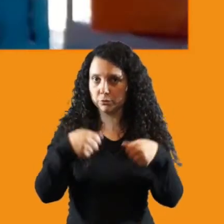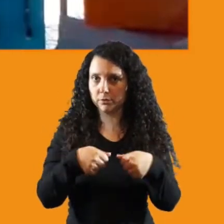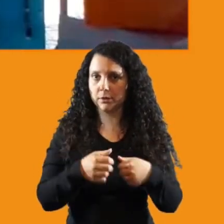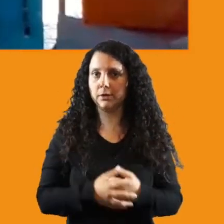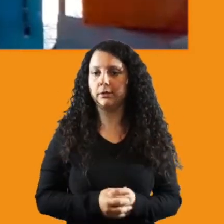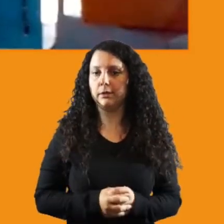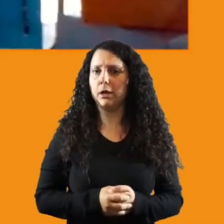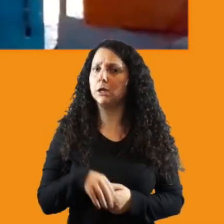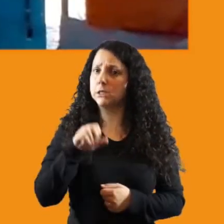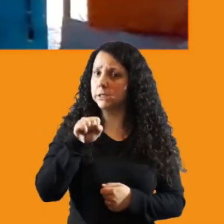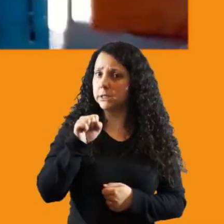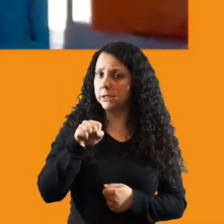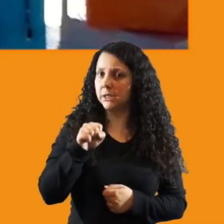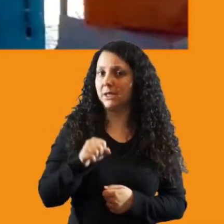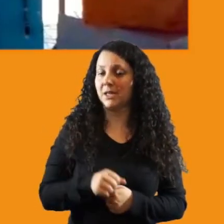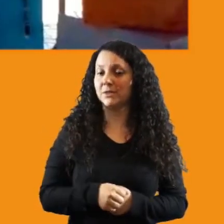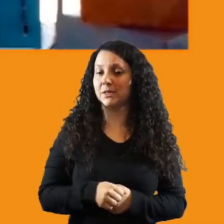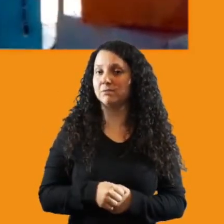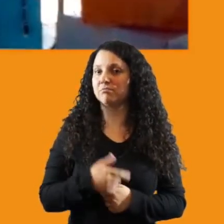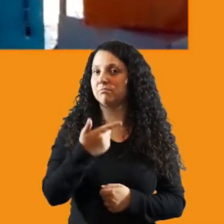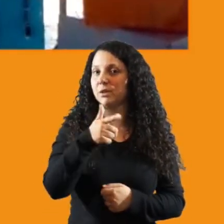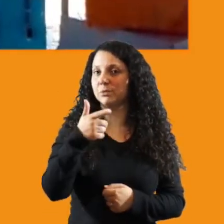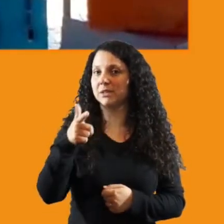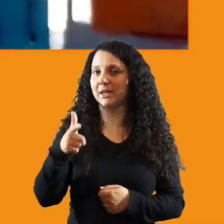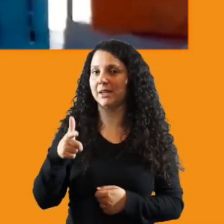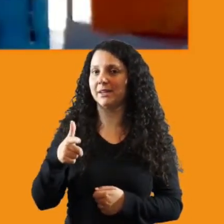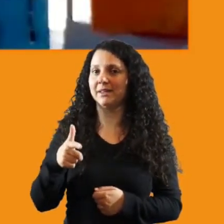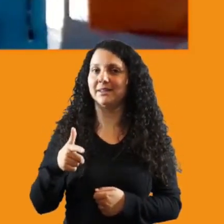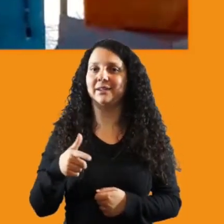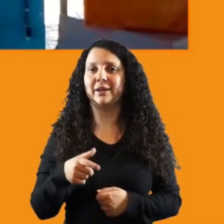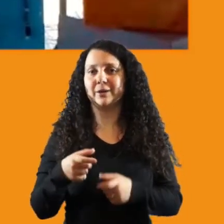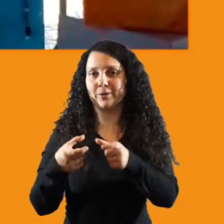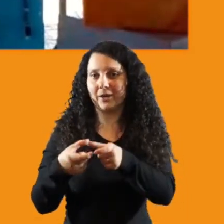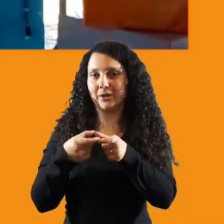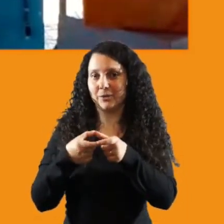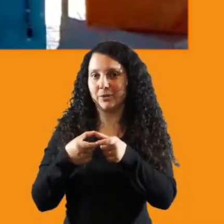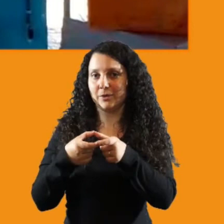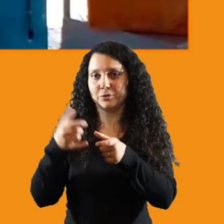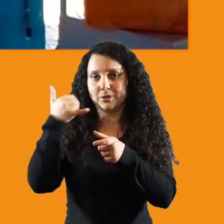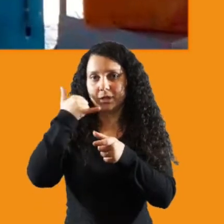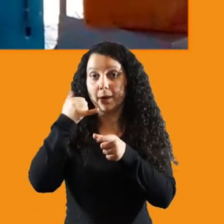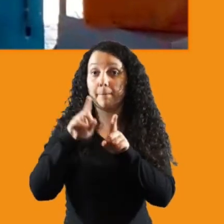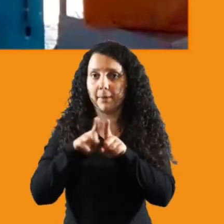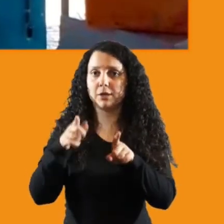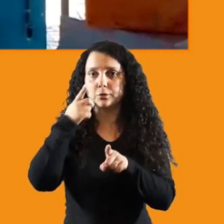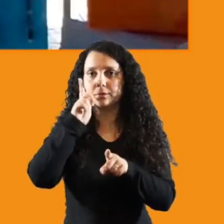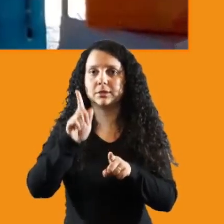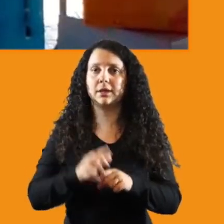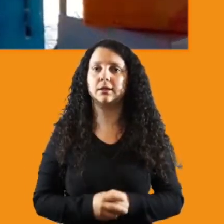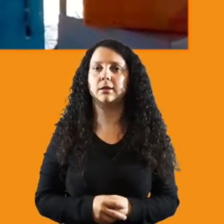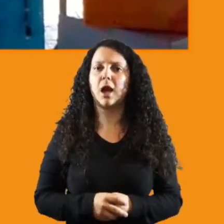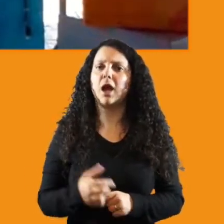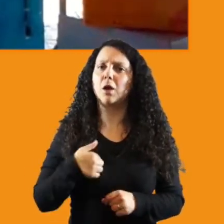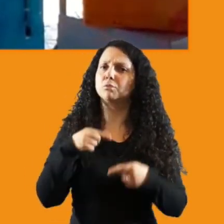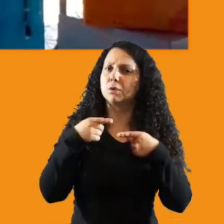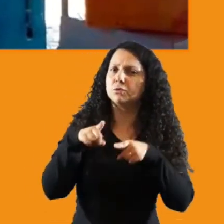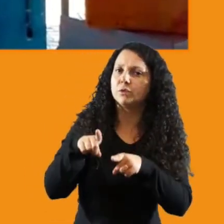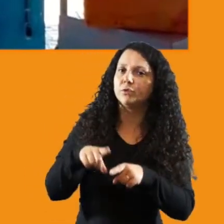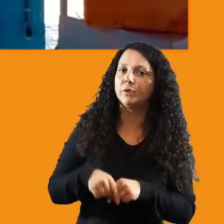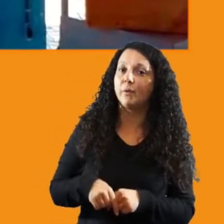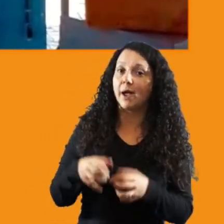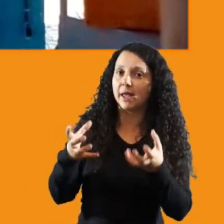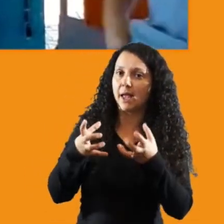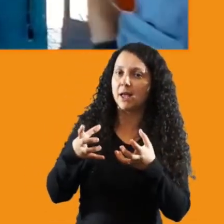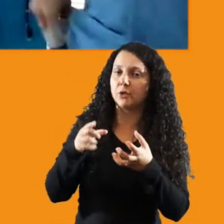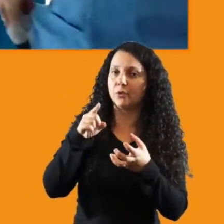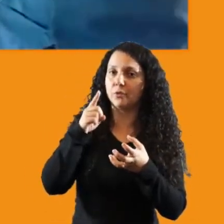um carregador aqui, mas se quiser a gente já consegue. Vou fazer esse desafio para vocês. Quero ver esse celular Então carregar vamos pegar agora. um carregador ali